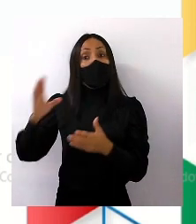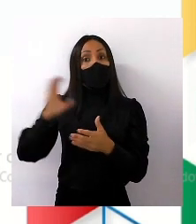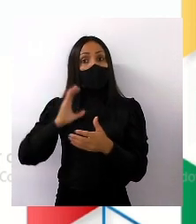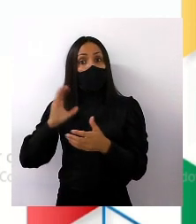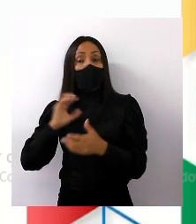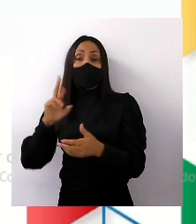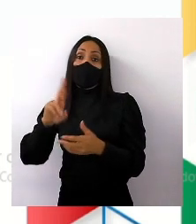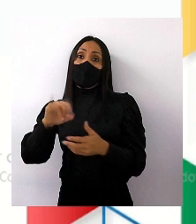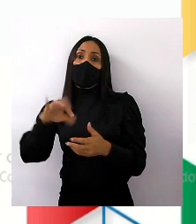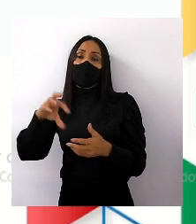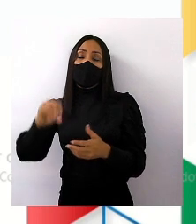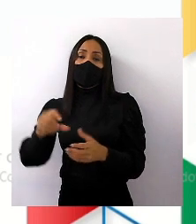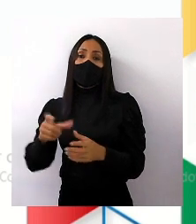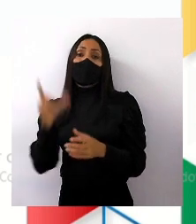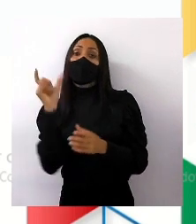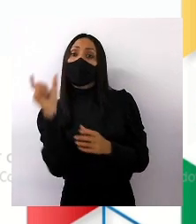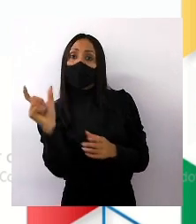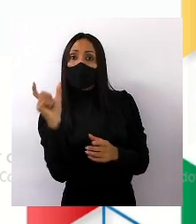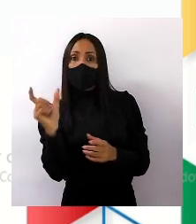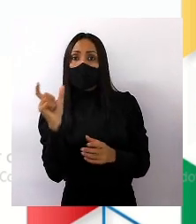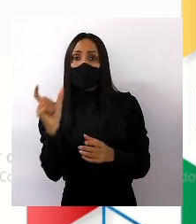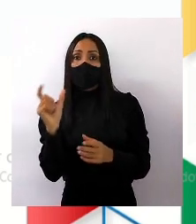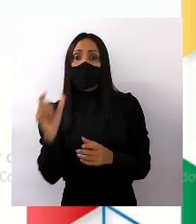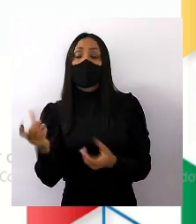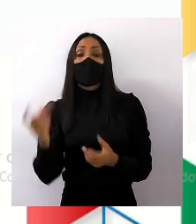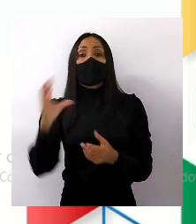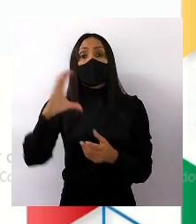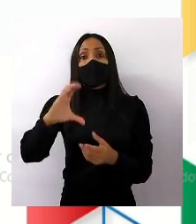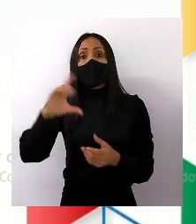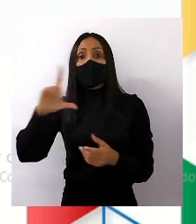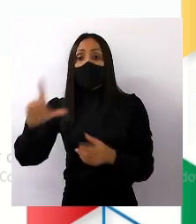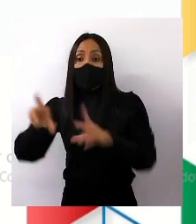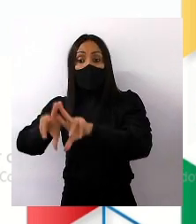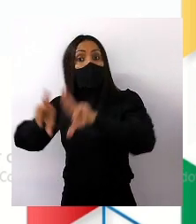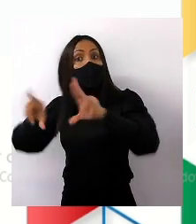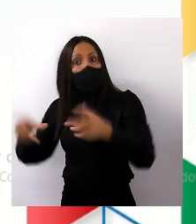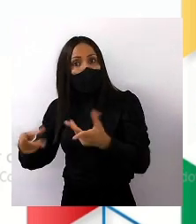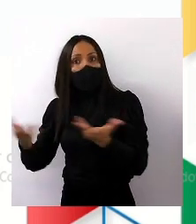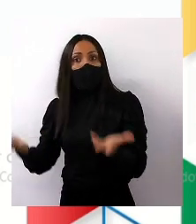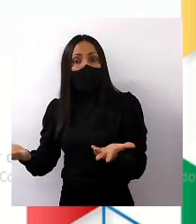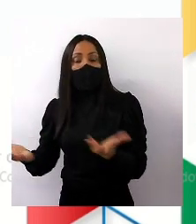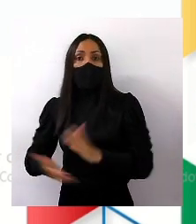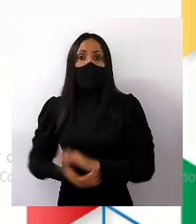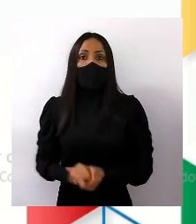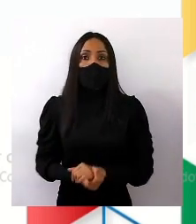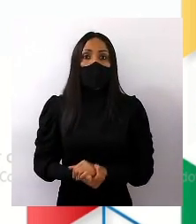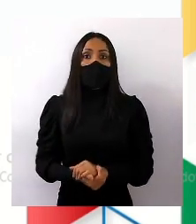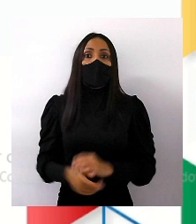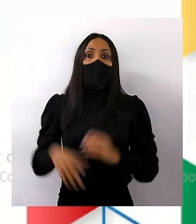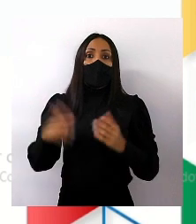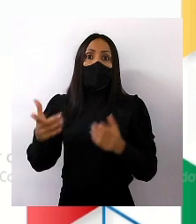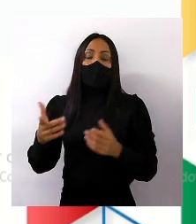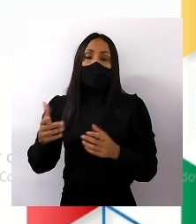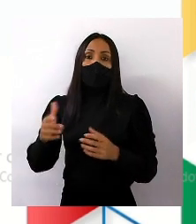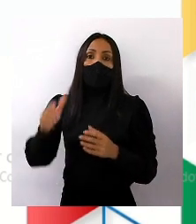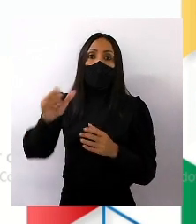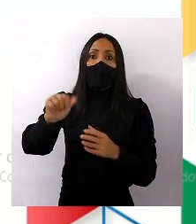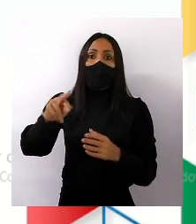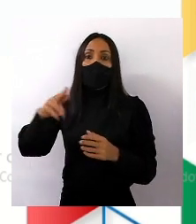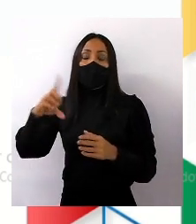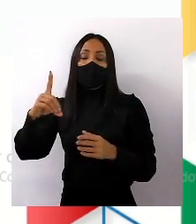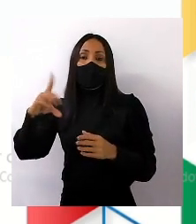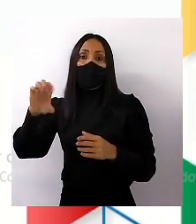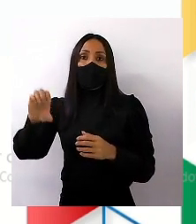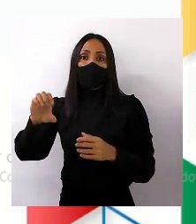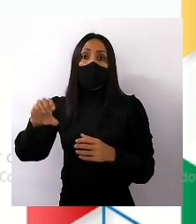elas são formadas por palavras de classes gramaticais diferentes. Ou seja, arde é verbo, rima